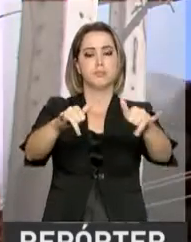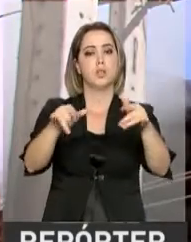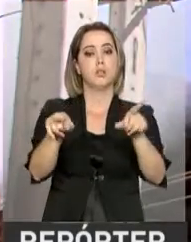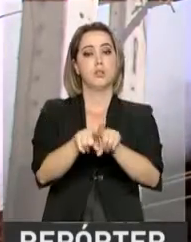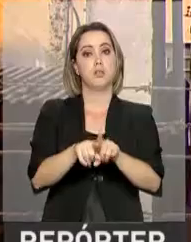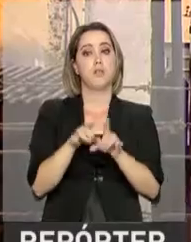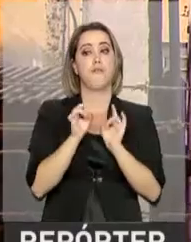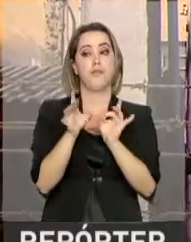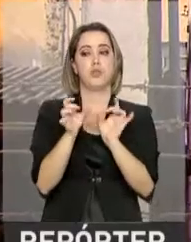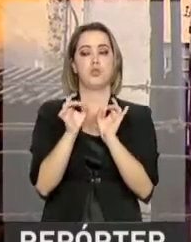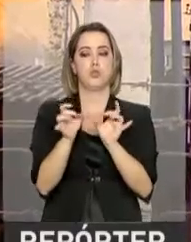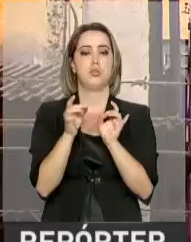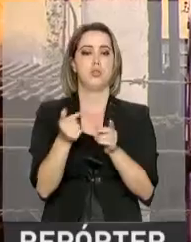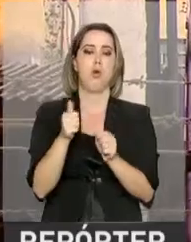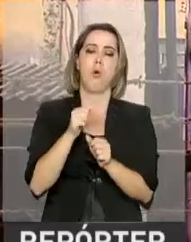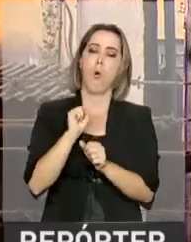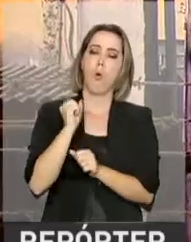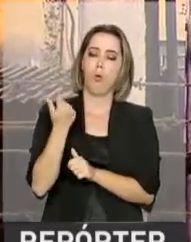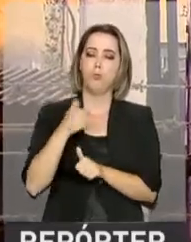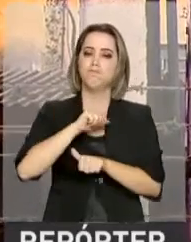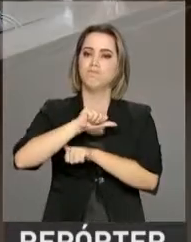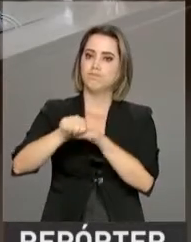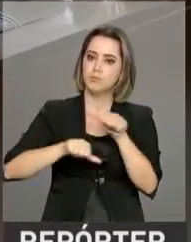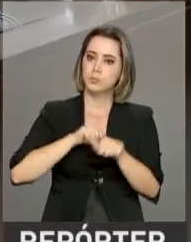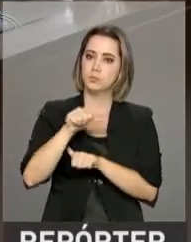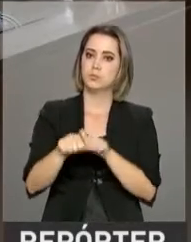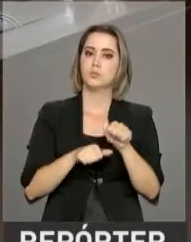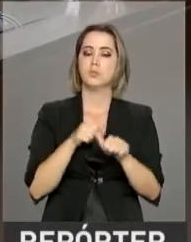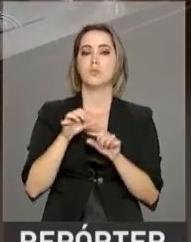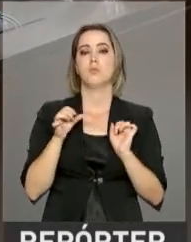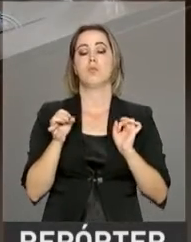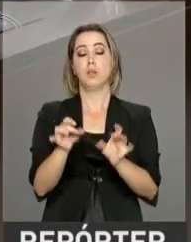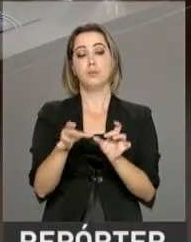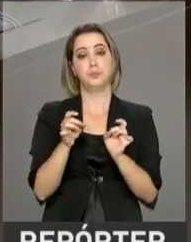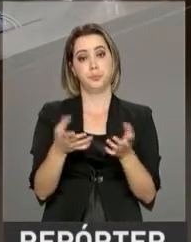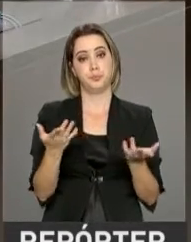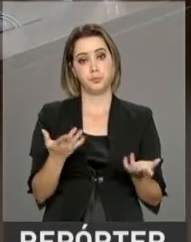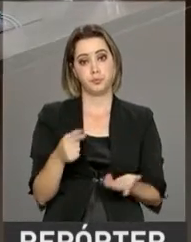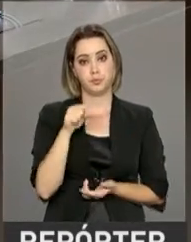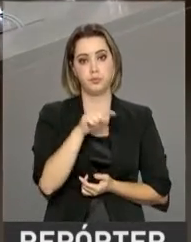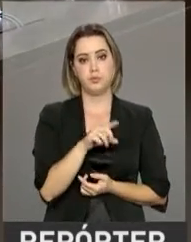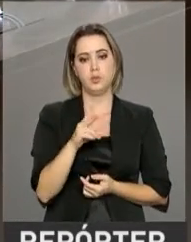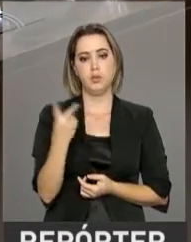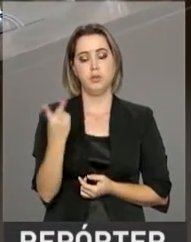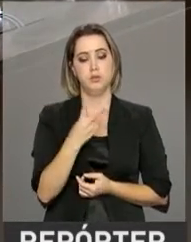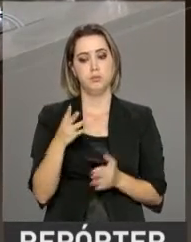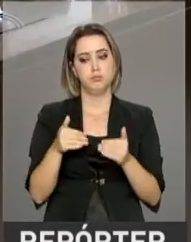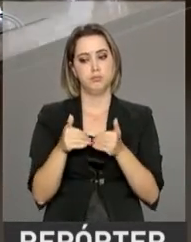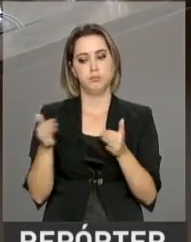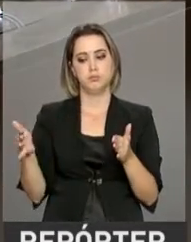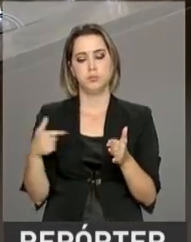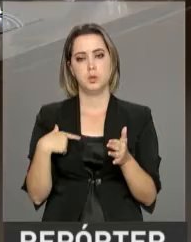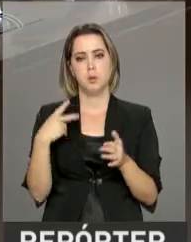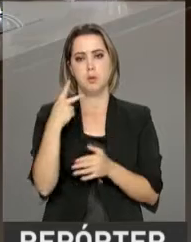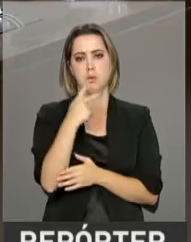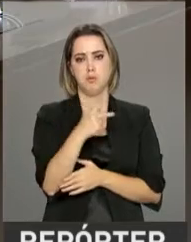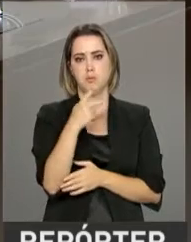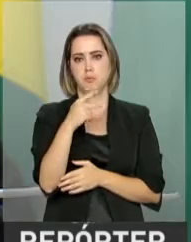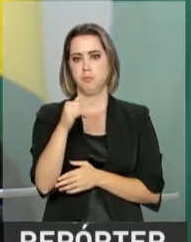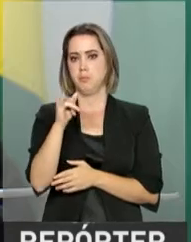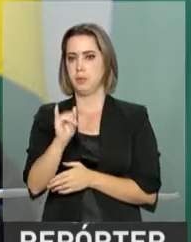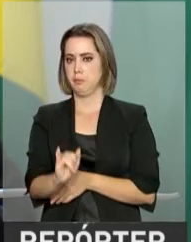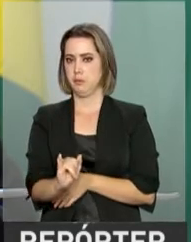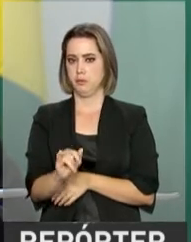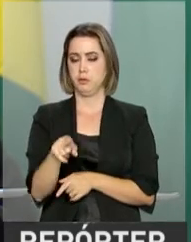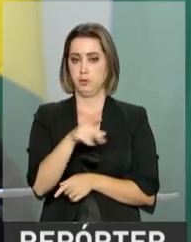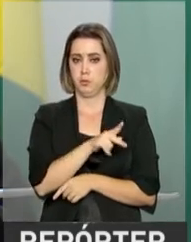serão leiloadas ou renovadas as concessões. Durante a abertura da segunda reunião do Conselho do Programa de Parcerias de Investimentos,